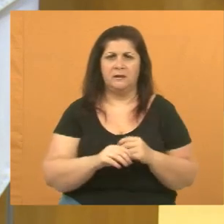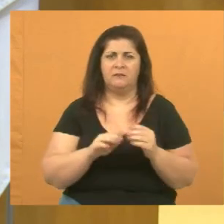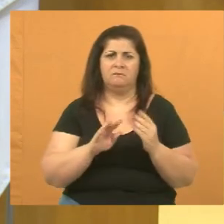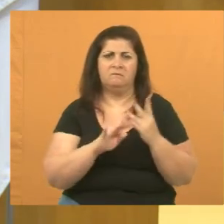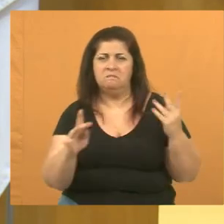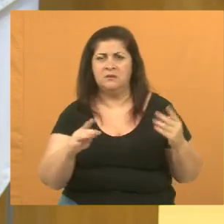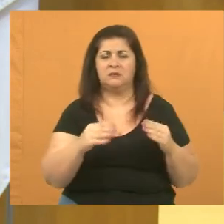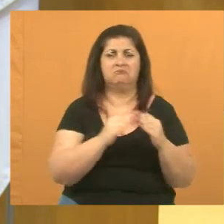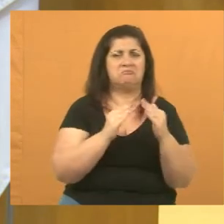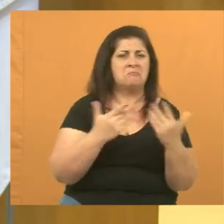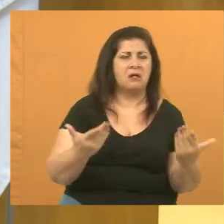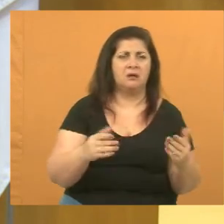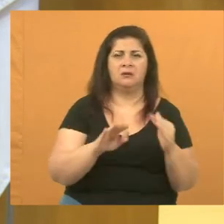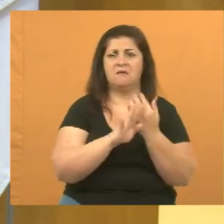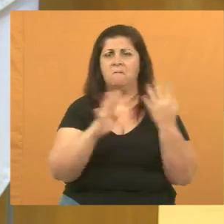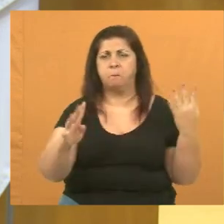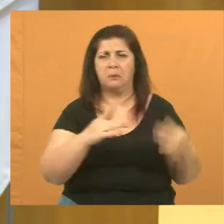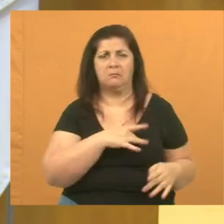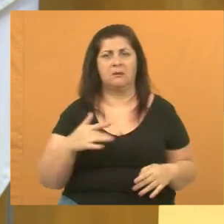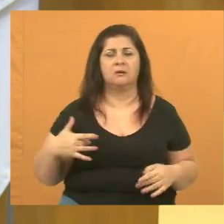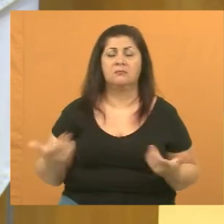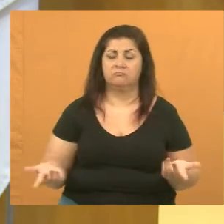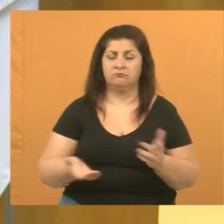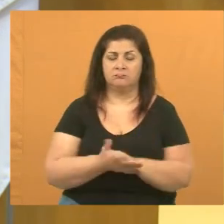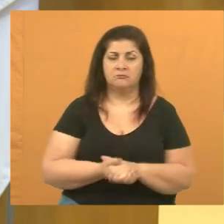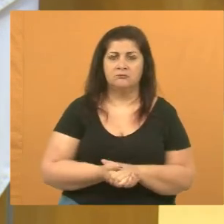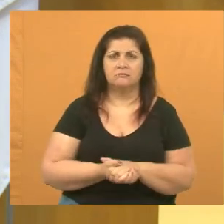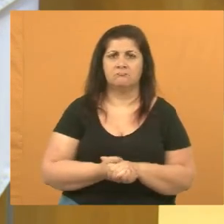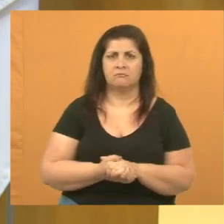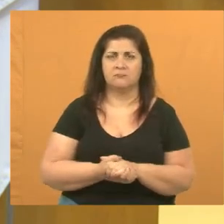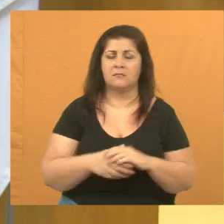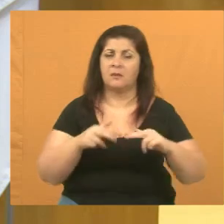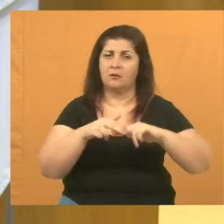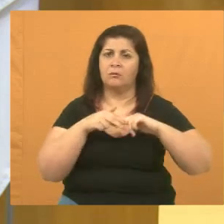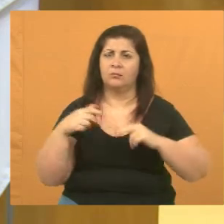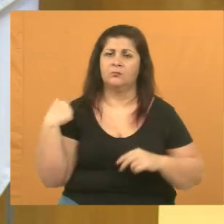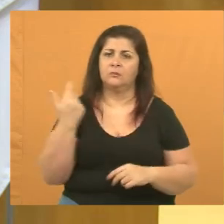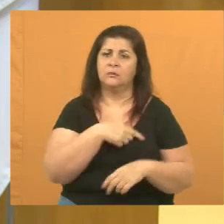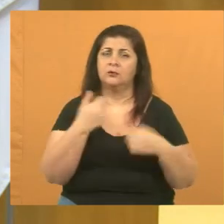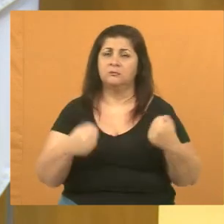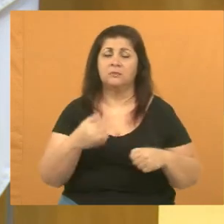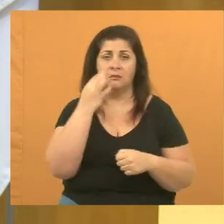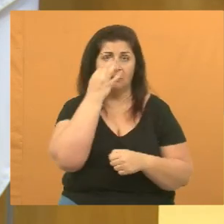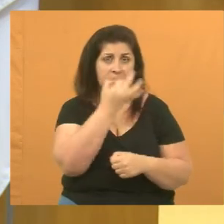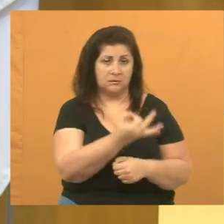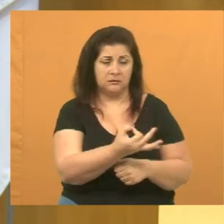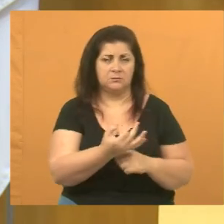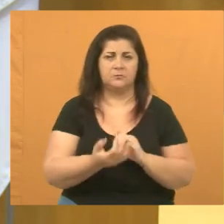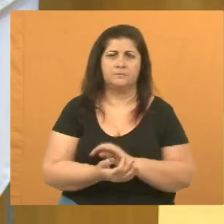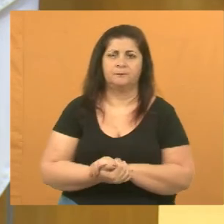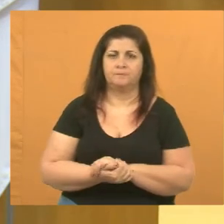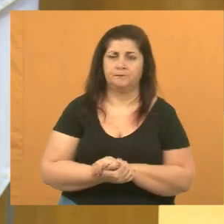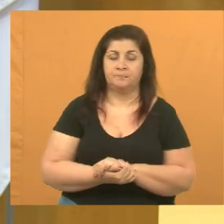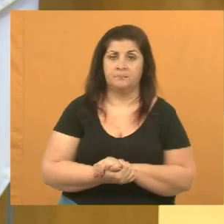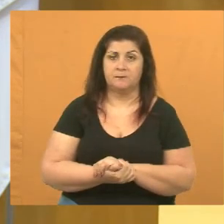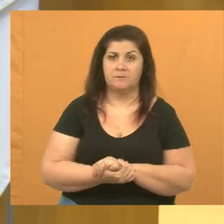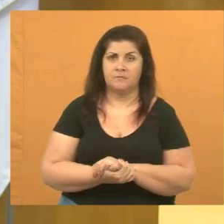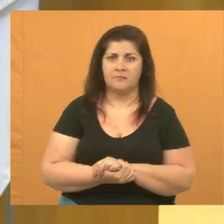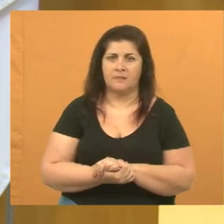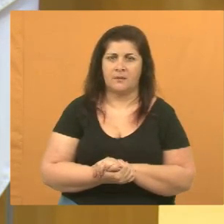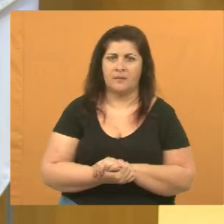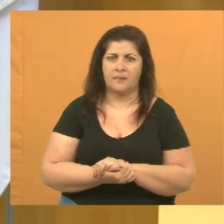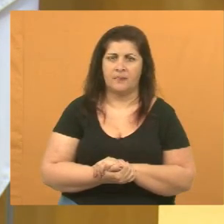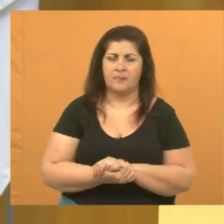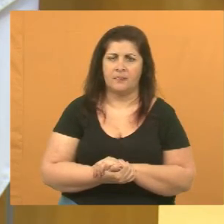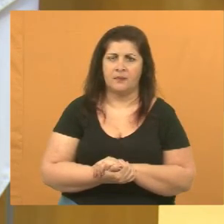fila da educação. E é nesse sentido que a gente tem que ter olhares voltados. Nós estamos saindo